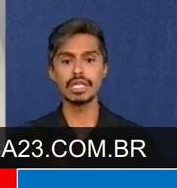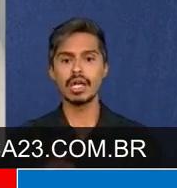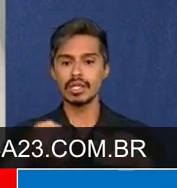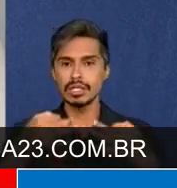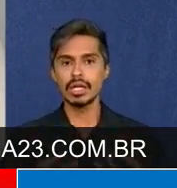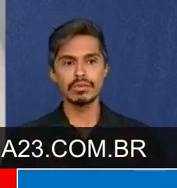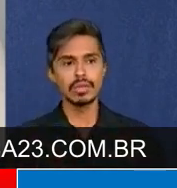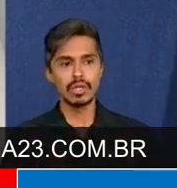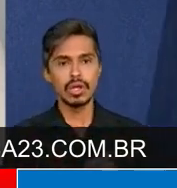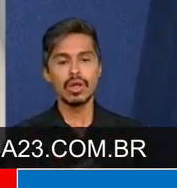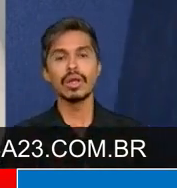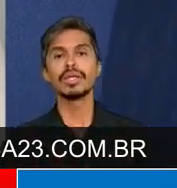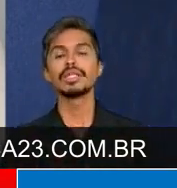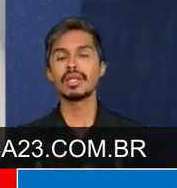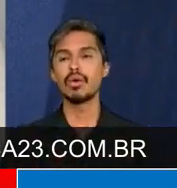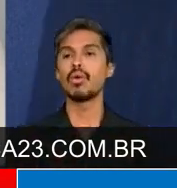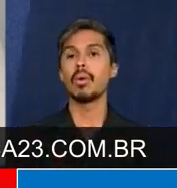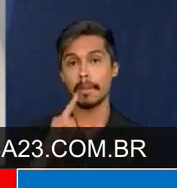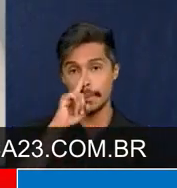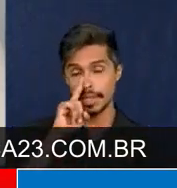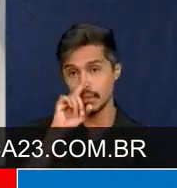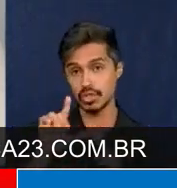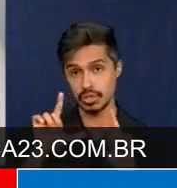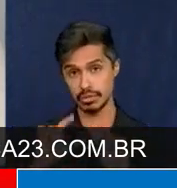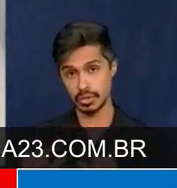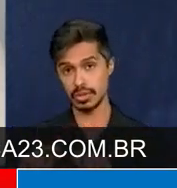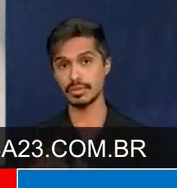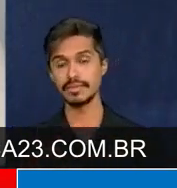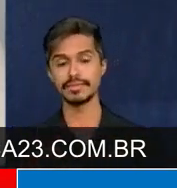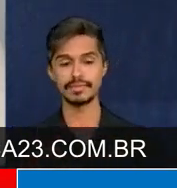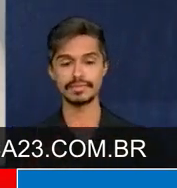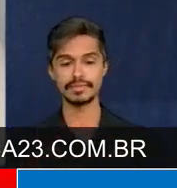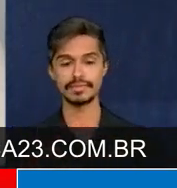esses resgates, eliminando ou diminuindo o risco de você ser vítima de um cibercriminoso.